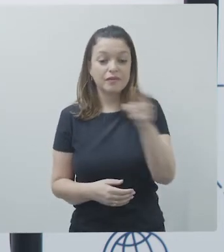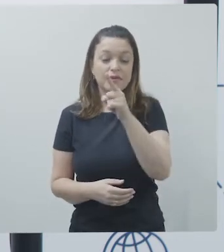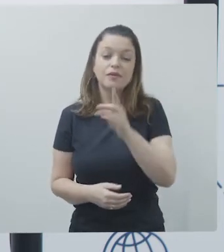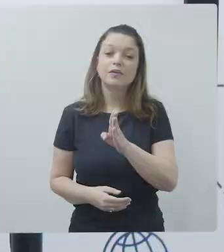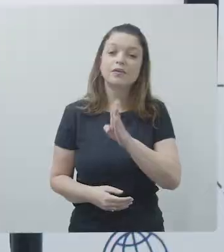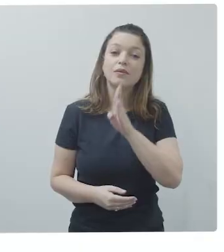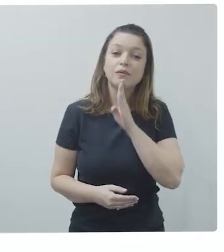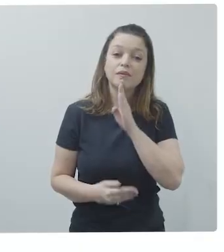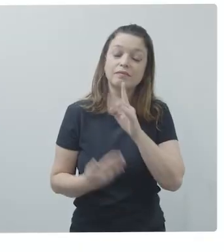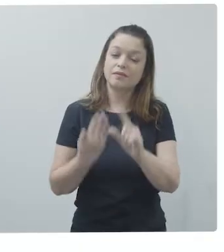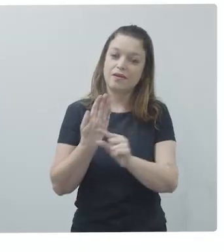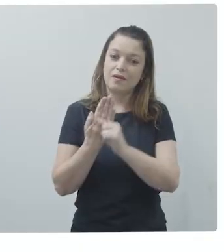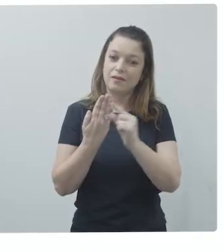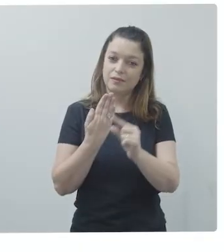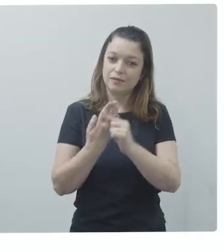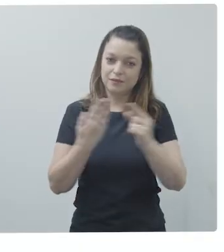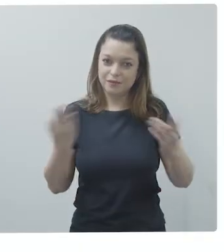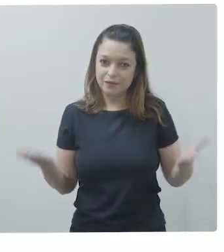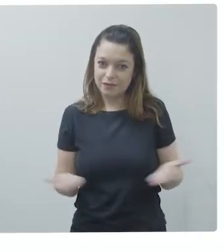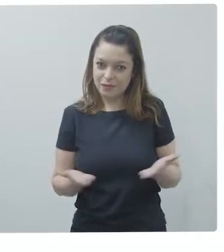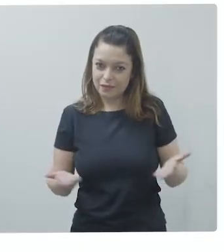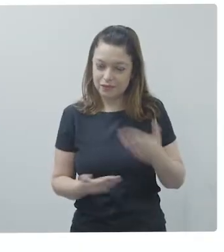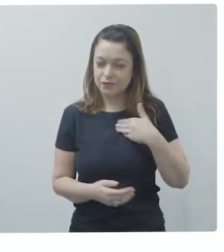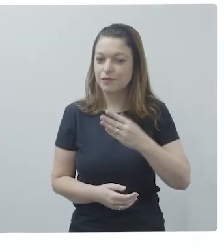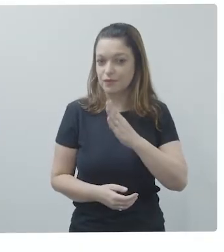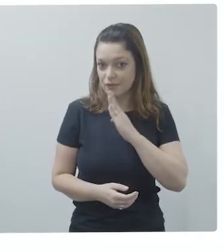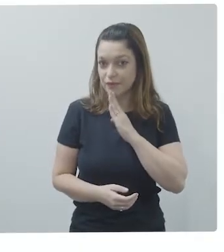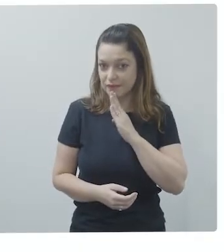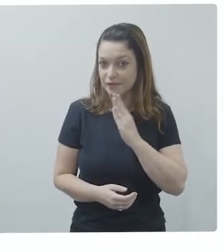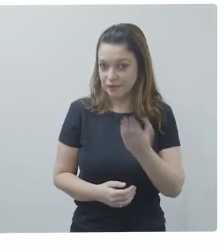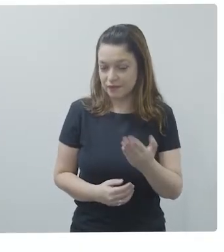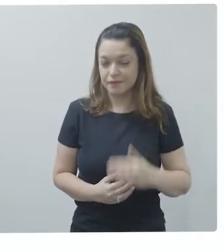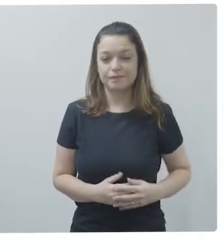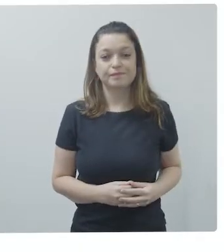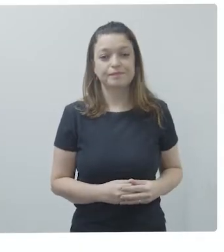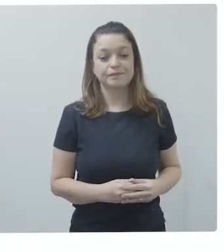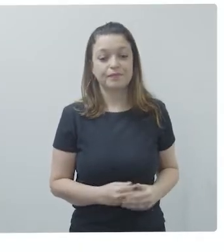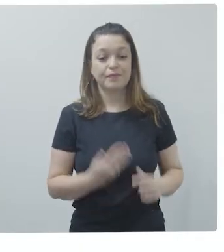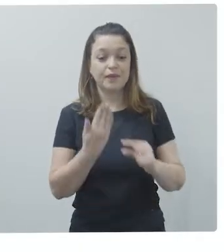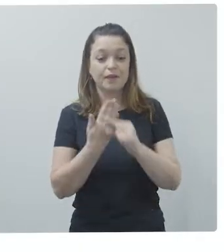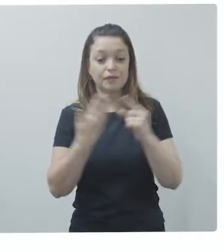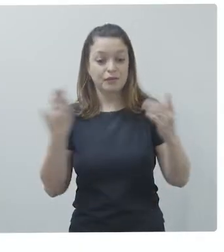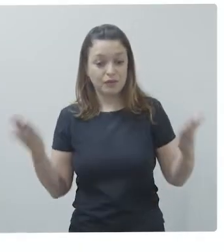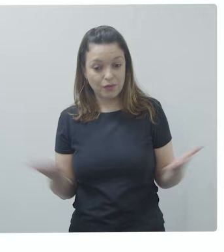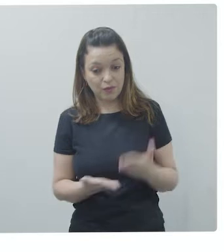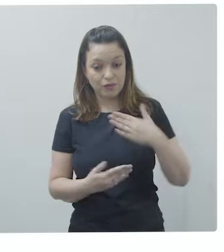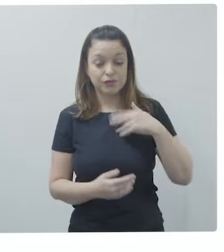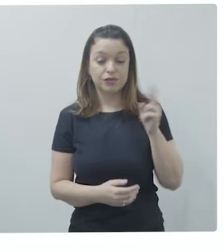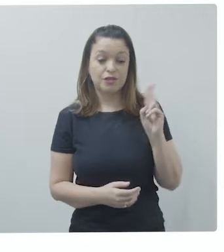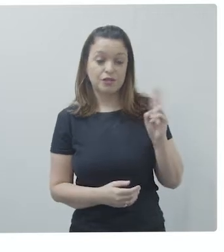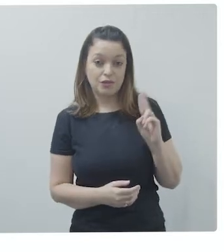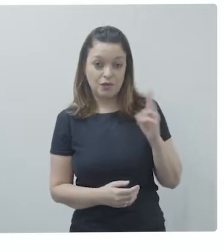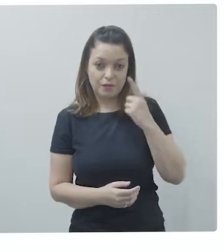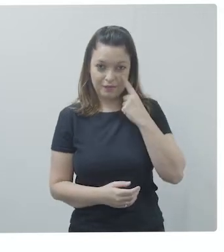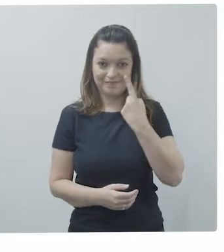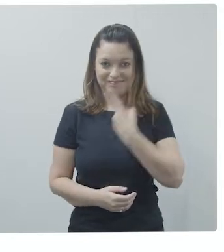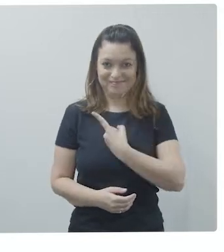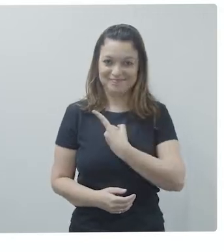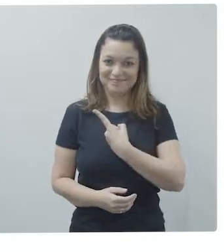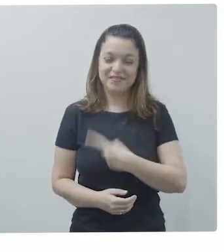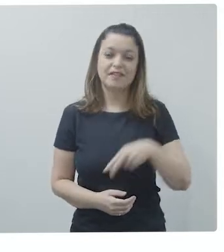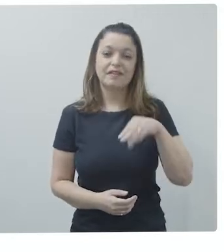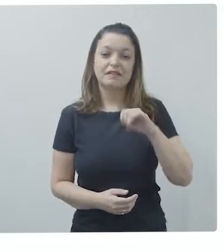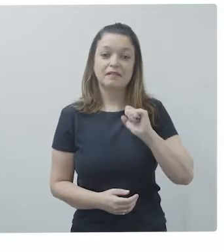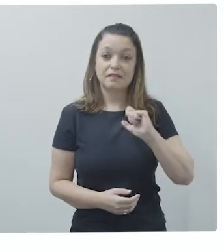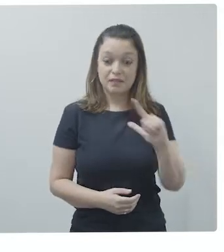o nosso autor de hoje. O nosso autor de hoje chama-se Neil Gaiman. Já